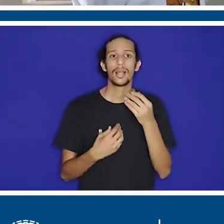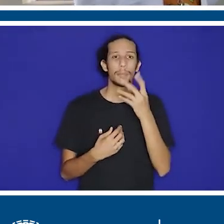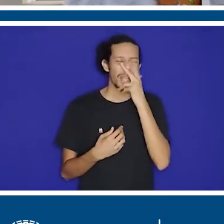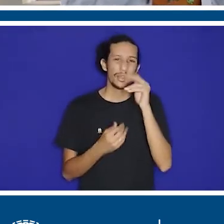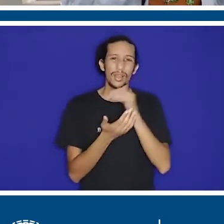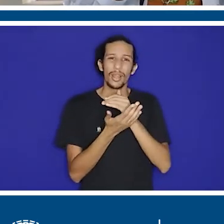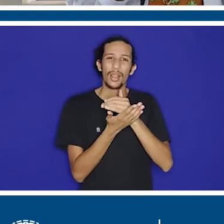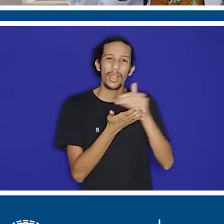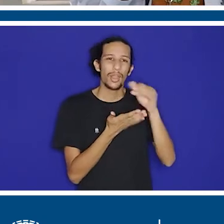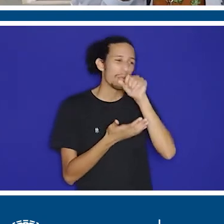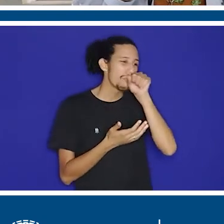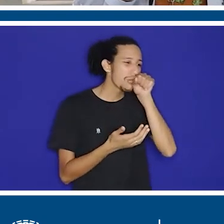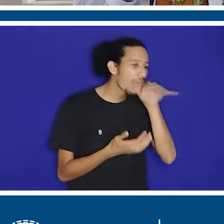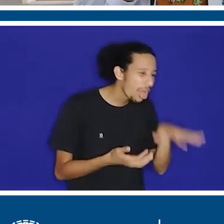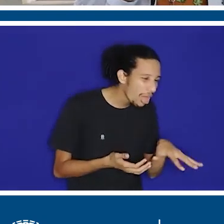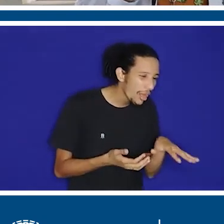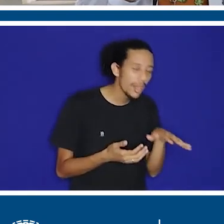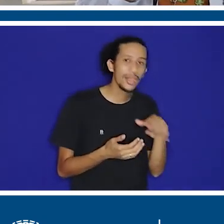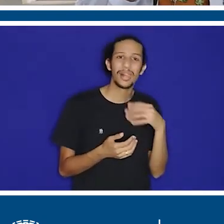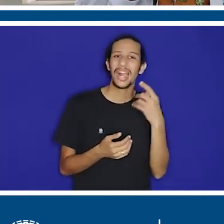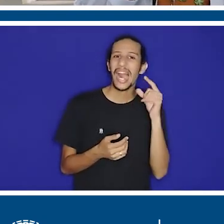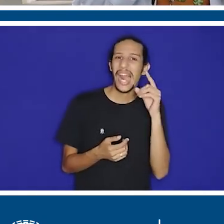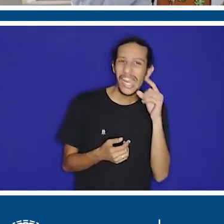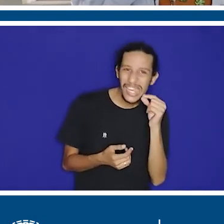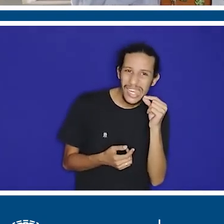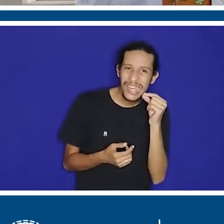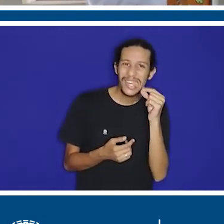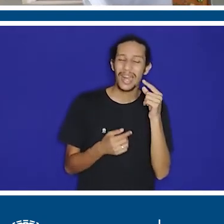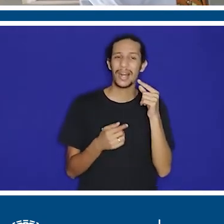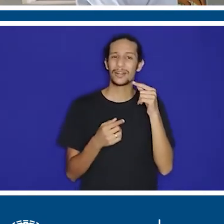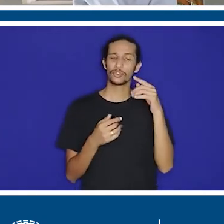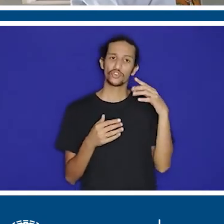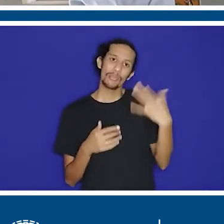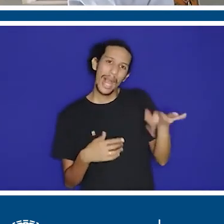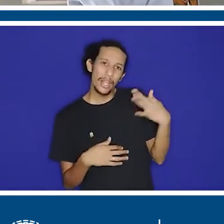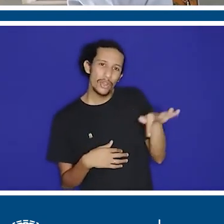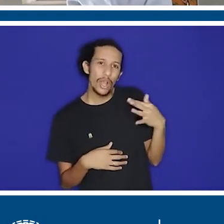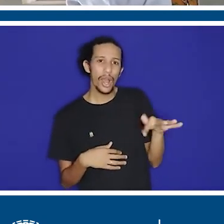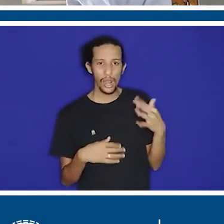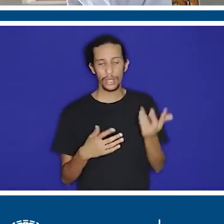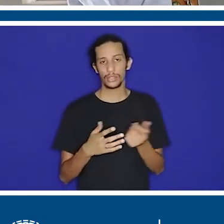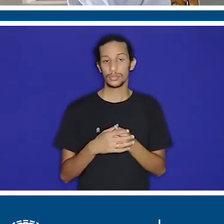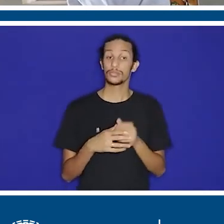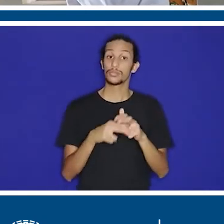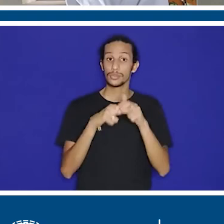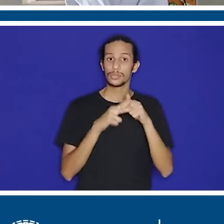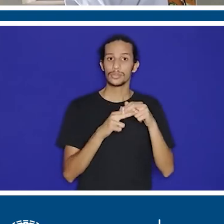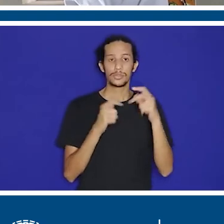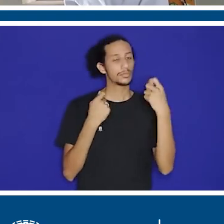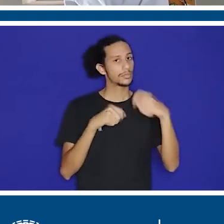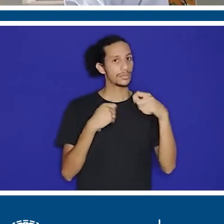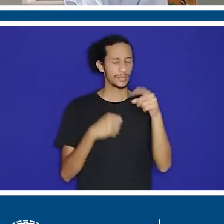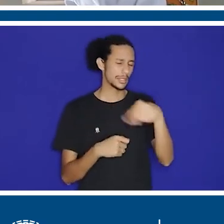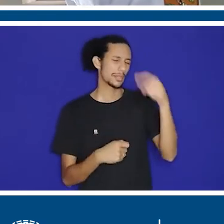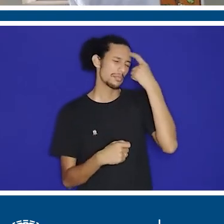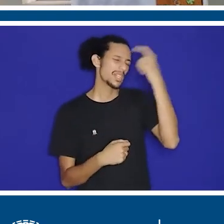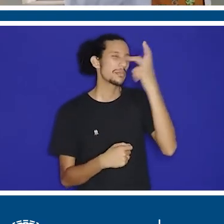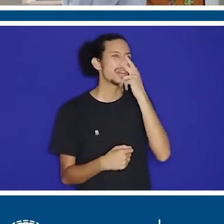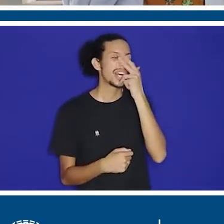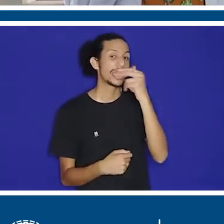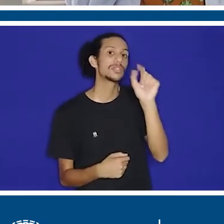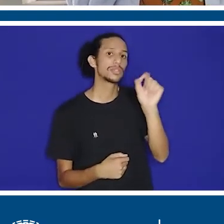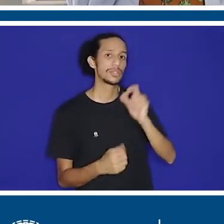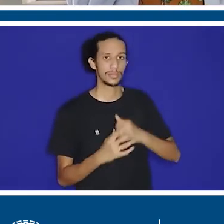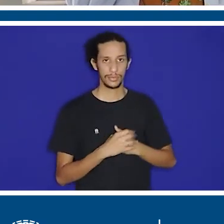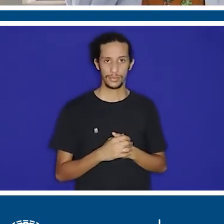acaba vomitando, mordendo a língua, machucando, né? Então, esses aí vocês acham que é o quê?